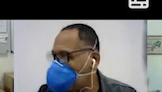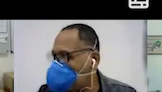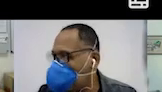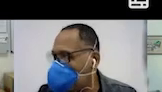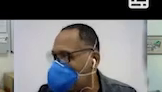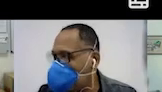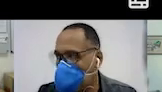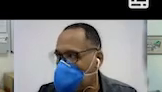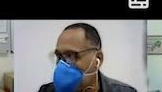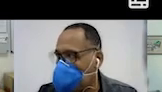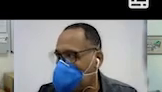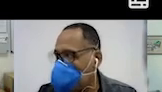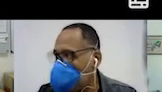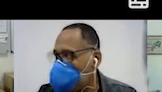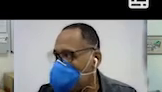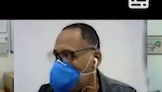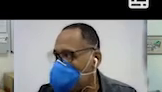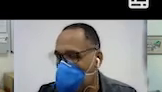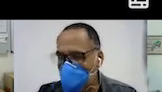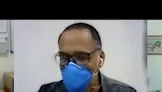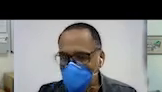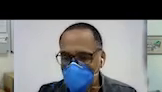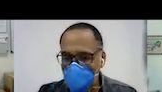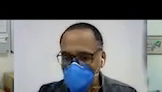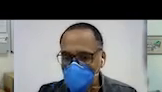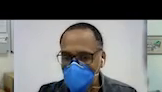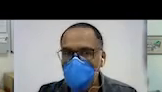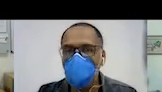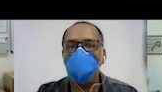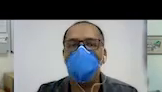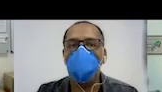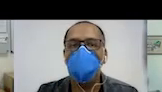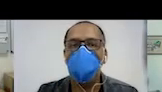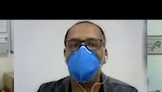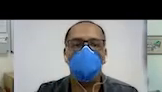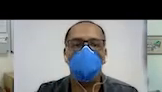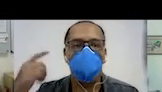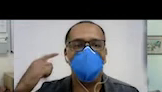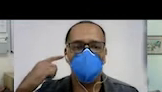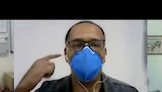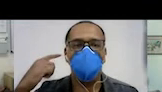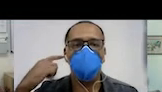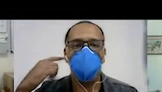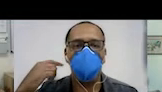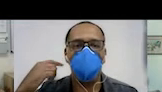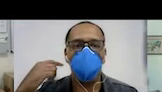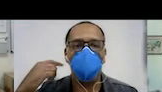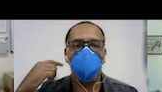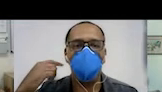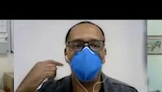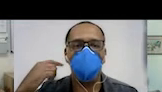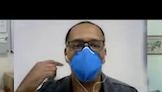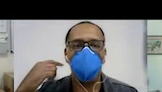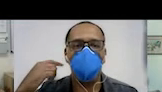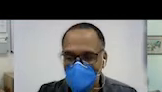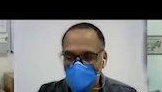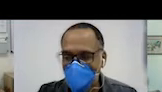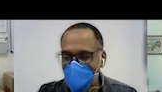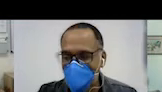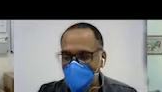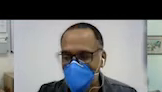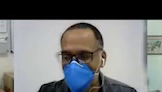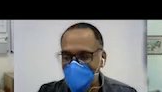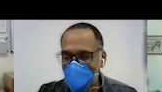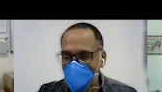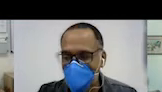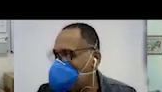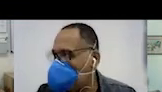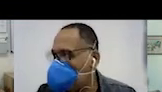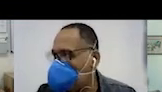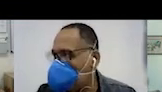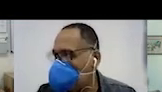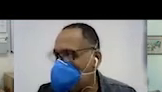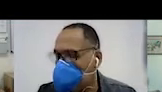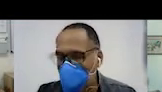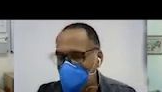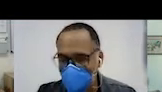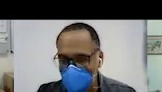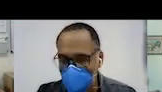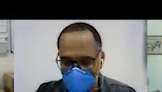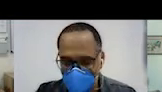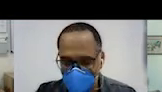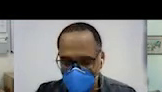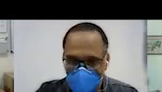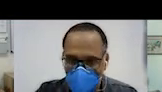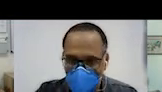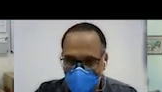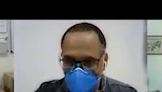Vinheta com retângulos coloridos. Sobre eles, um quadrado se movimenta e são exibidas fotos de cadeirantes, de grupos de pessoas e de mãos unidas. Logo do programa Mackenzie